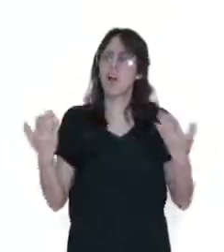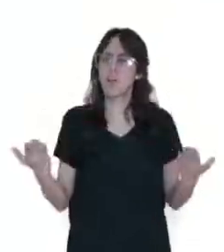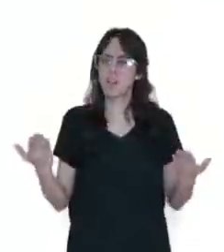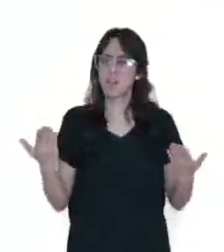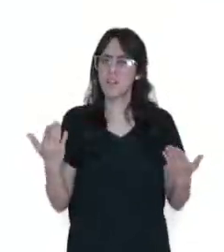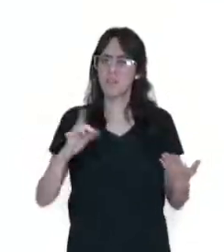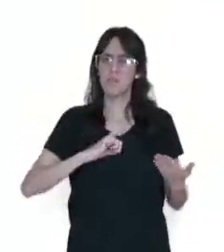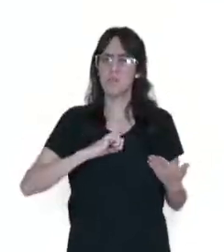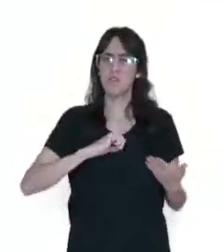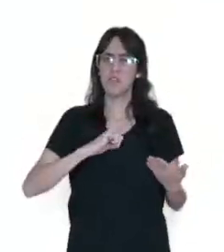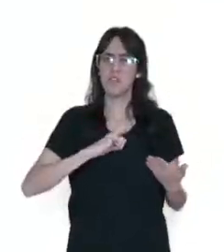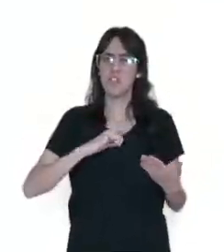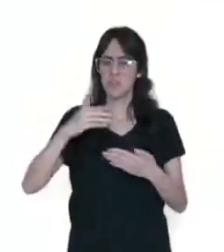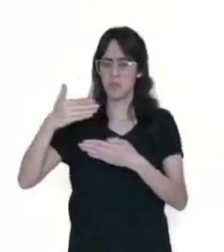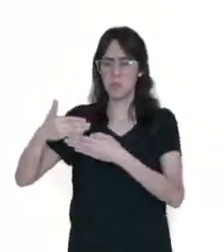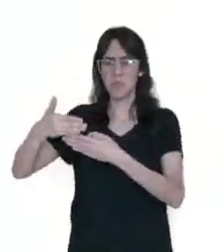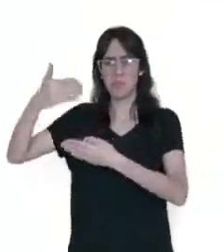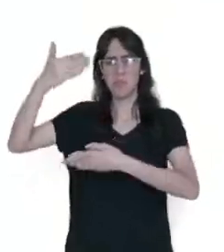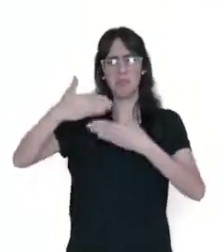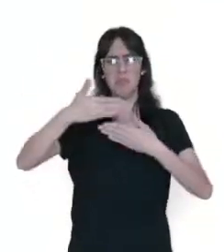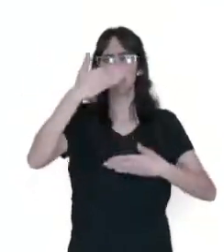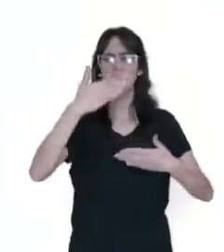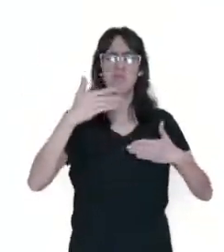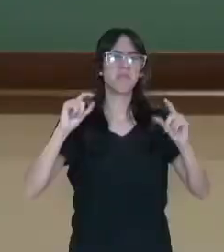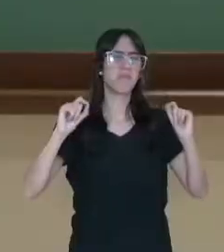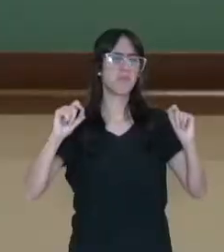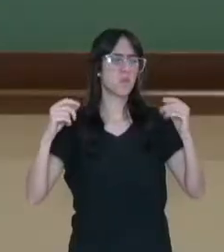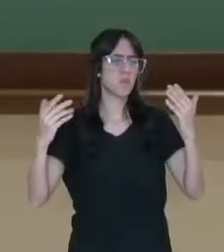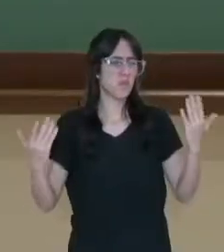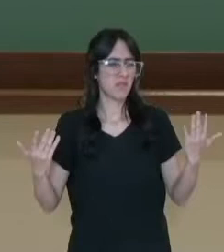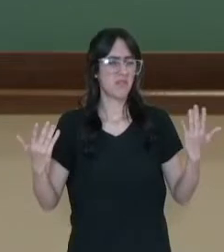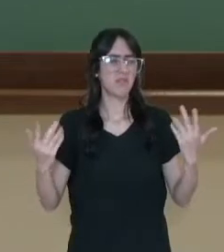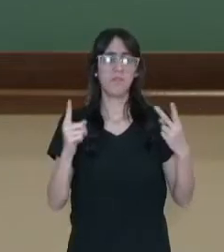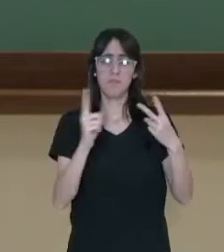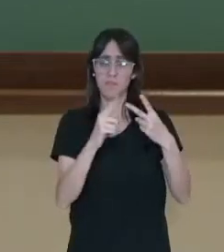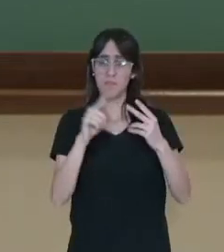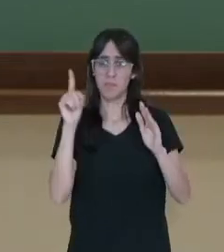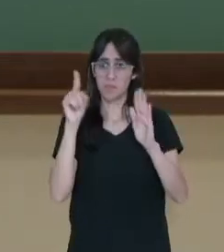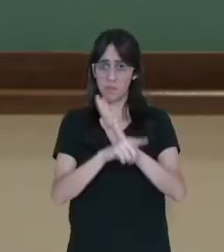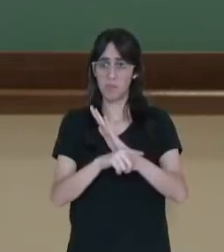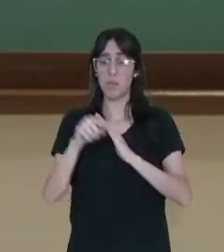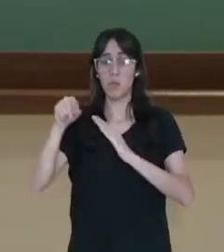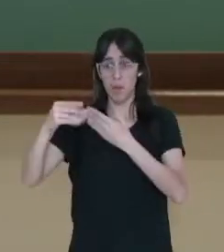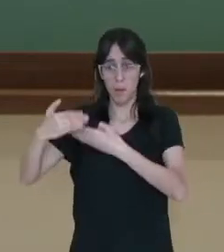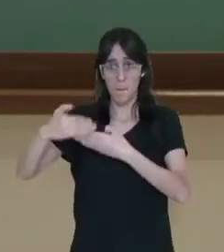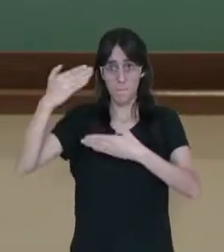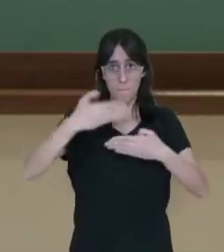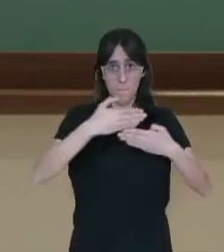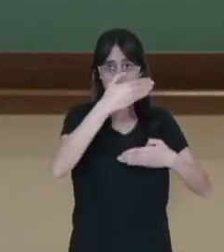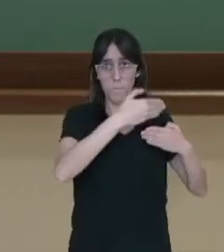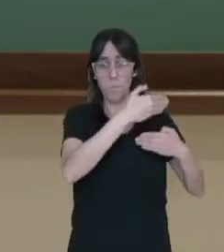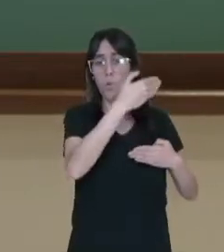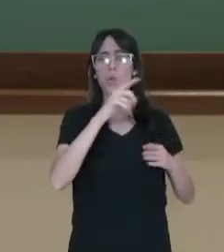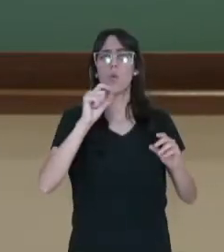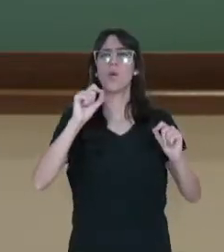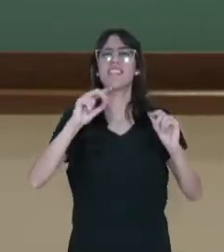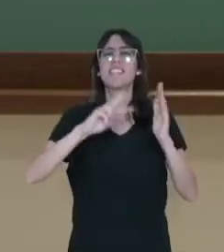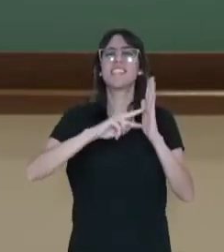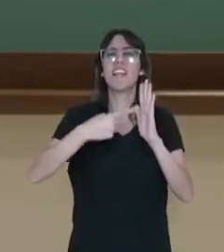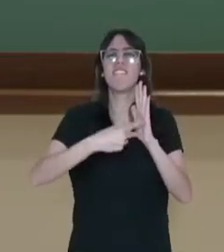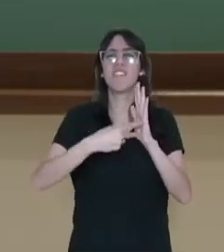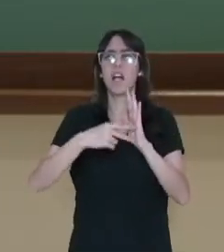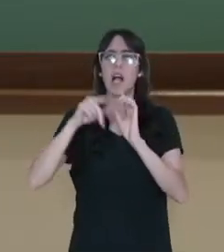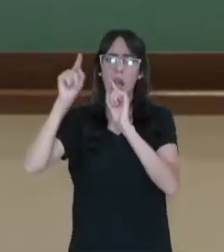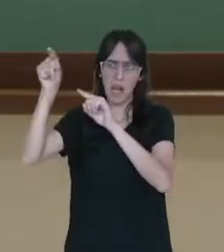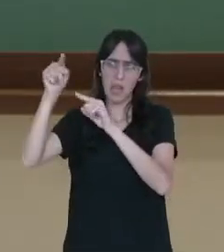ele passou a existir? Segunda pergunta, o que este muro, o Muro de Berlim, significava para o mundo? Não só para a cidade